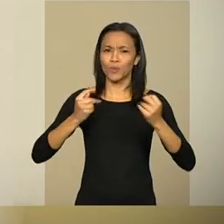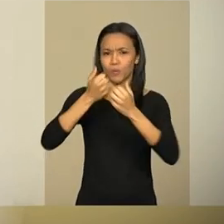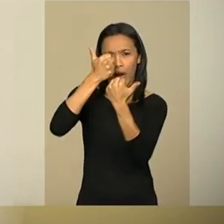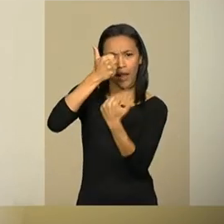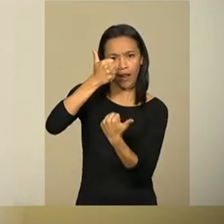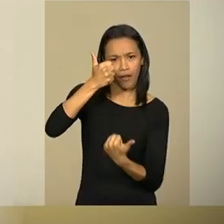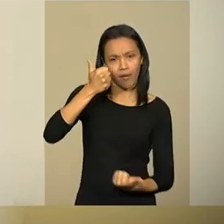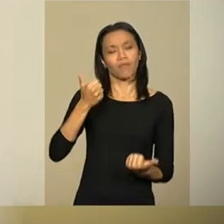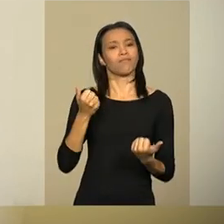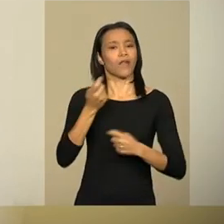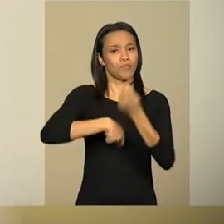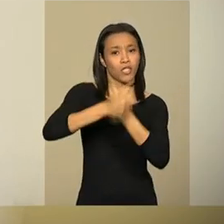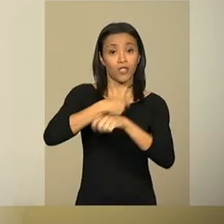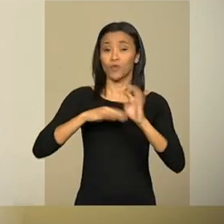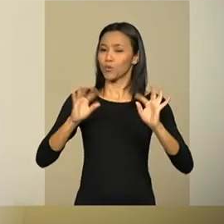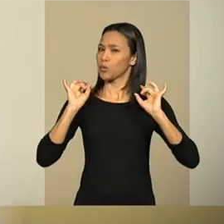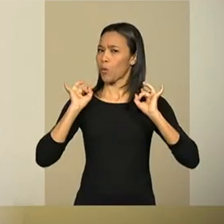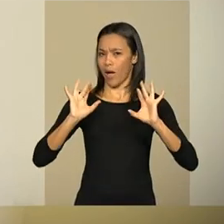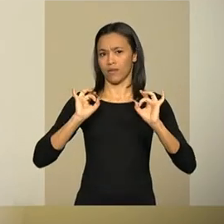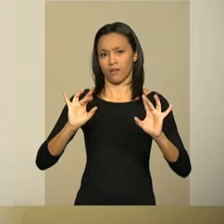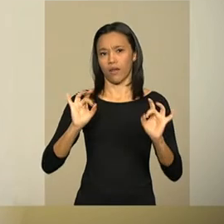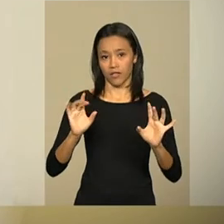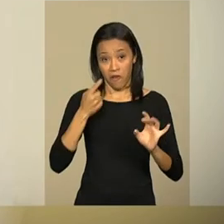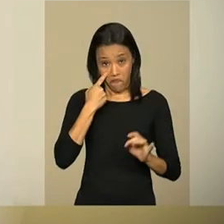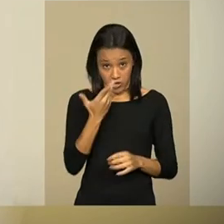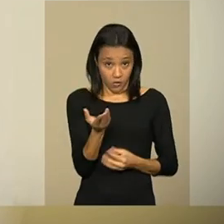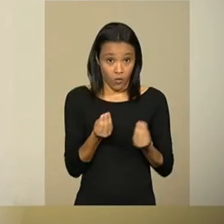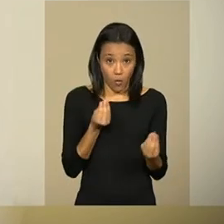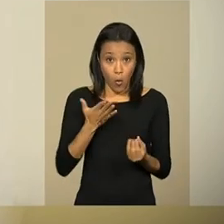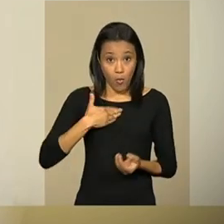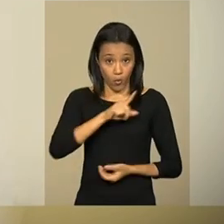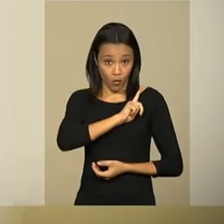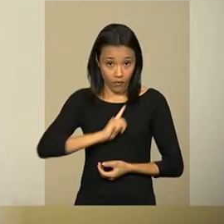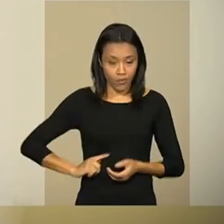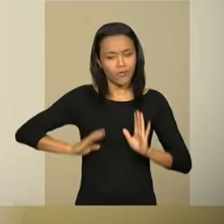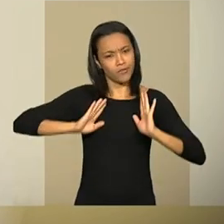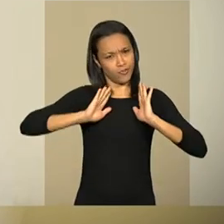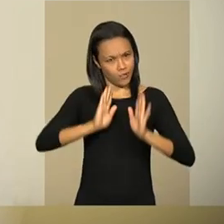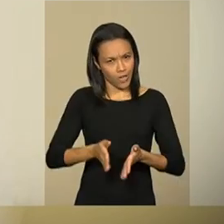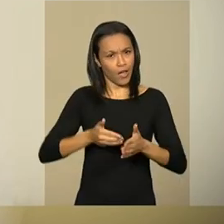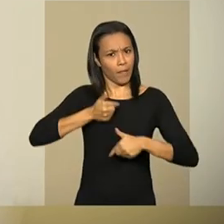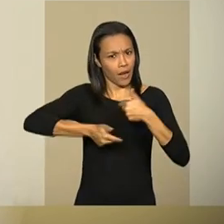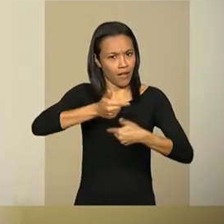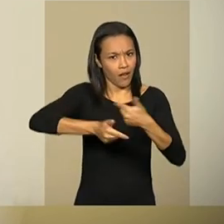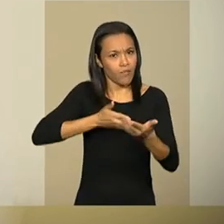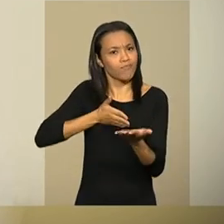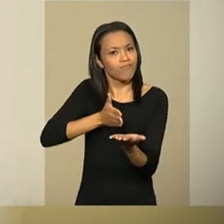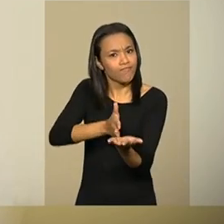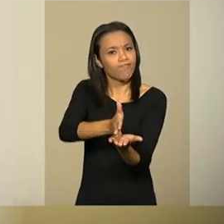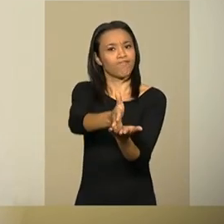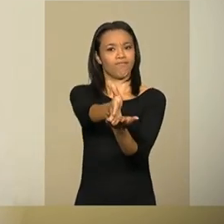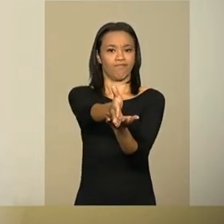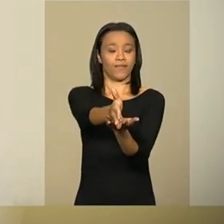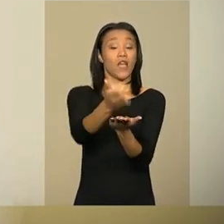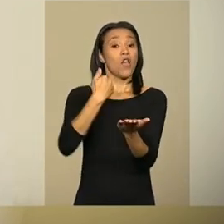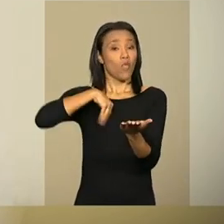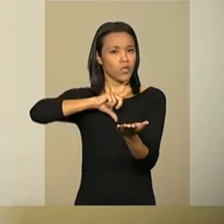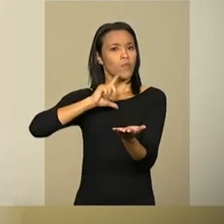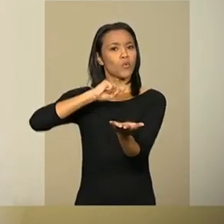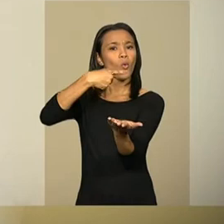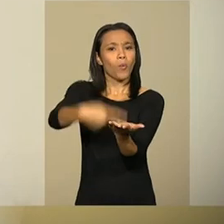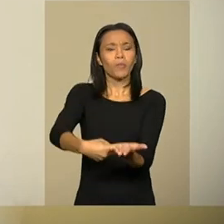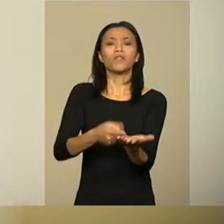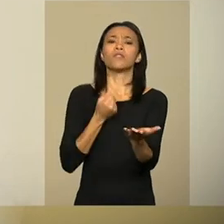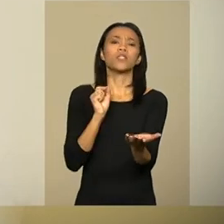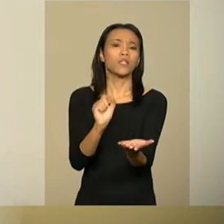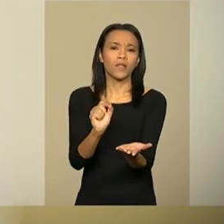todos da maior qualidade veja você Luciano ao governo já está agindo nessa direção nós temos o compromisso de